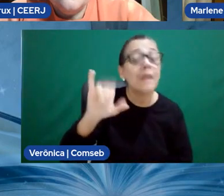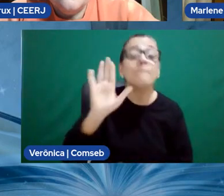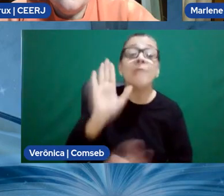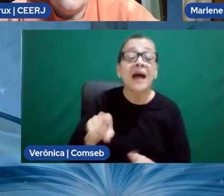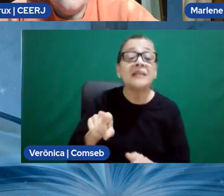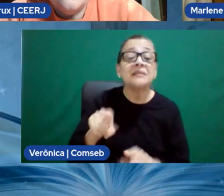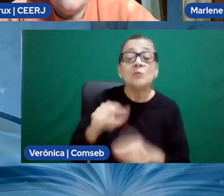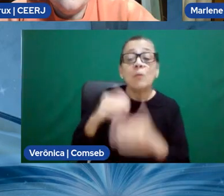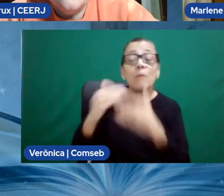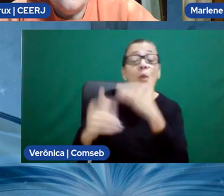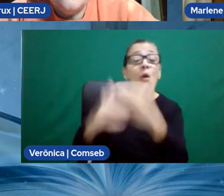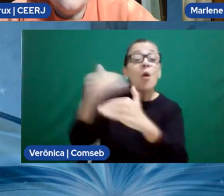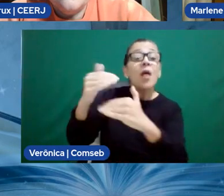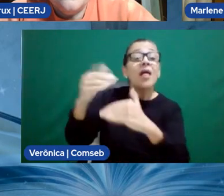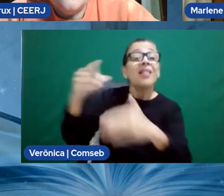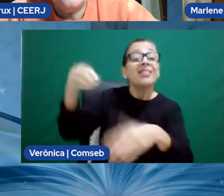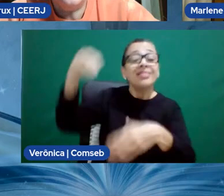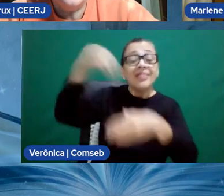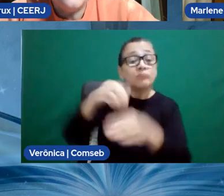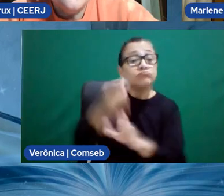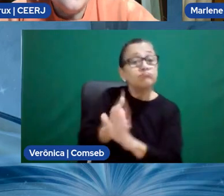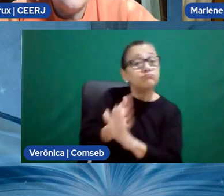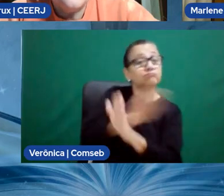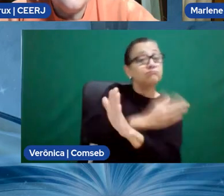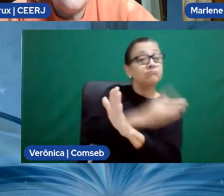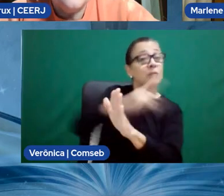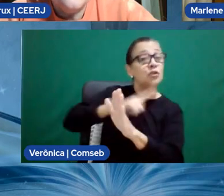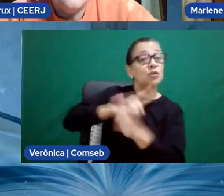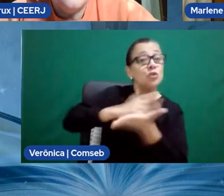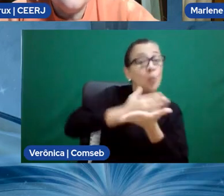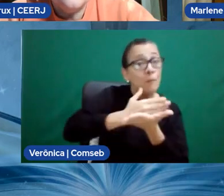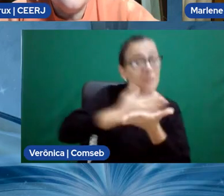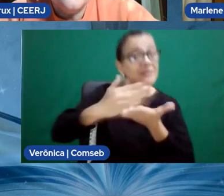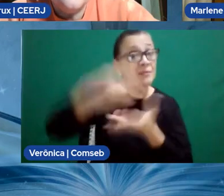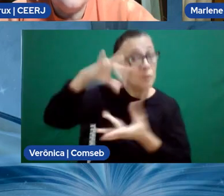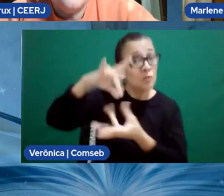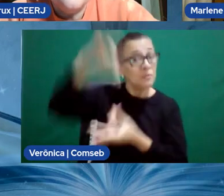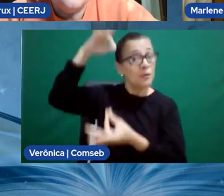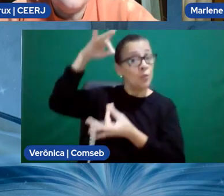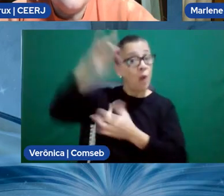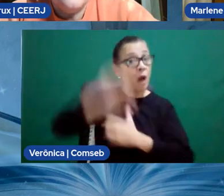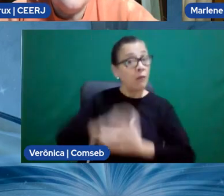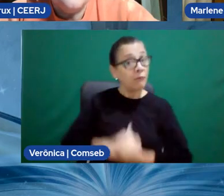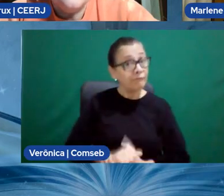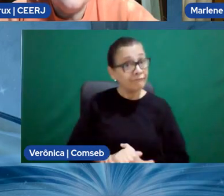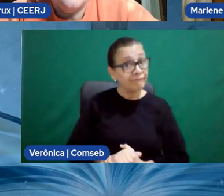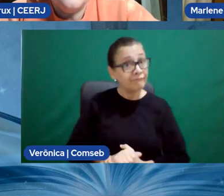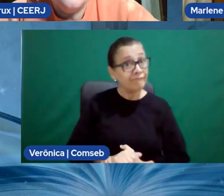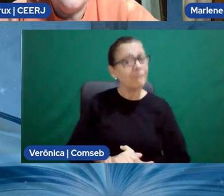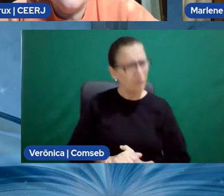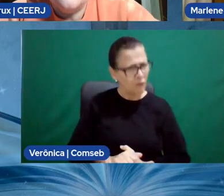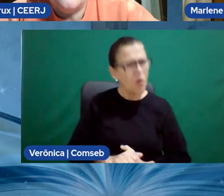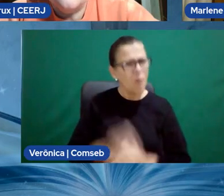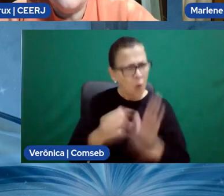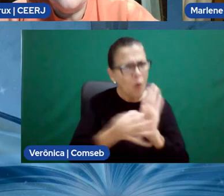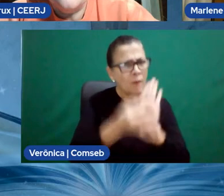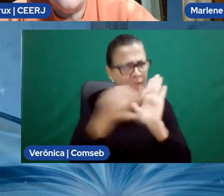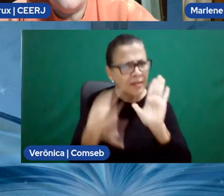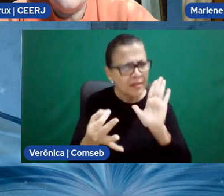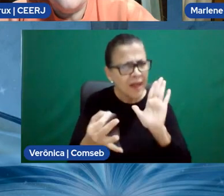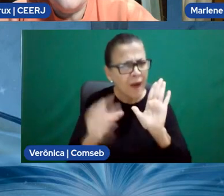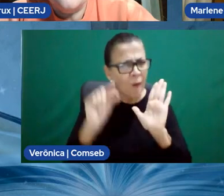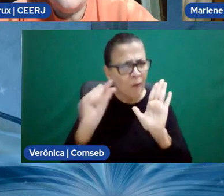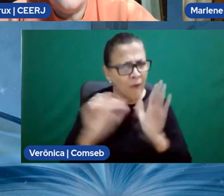era presidido por um princípio espiritual. Não é? Vamos comentar um pouquinho isso? Poderia